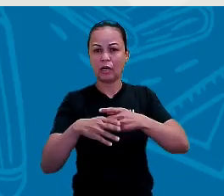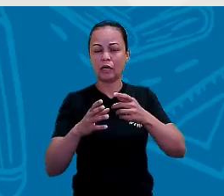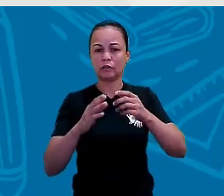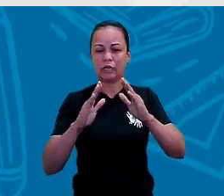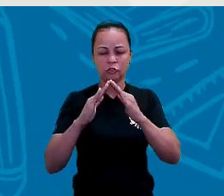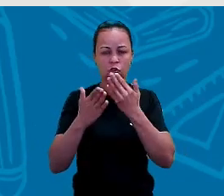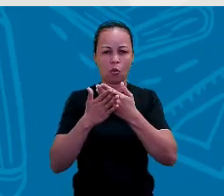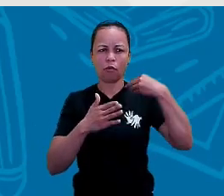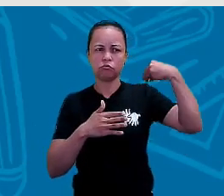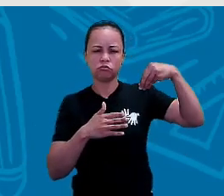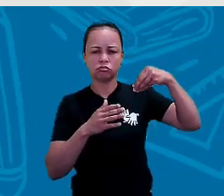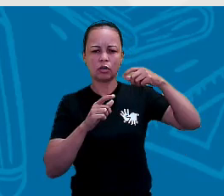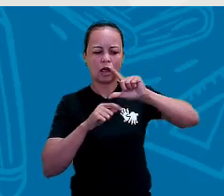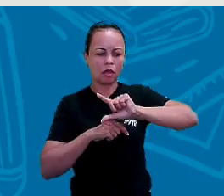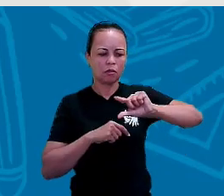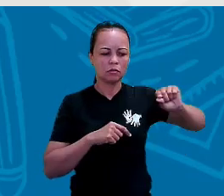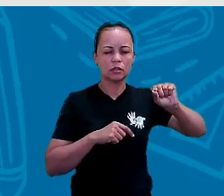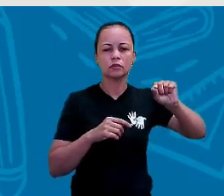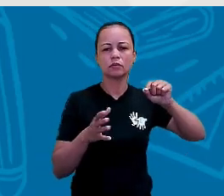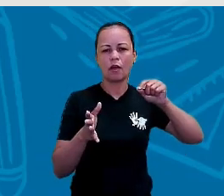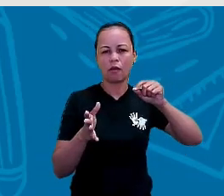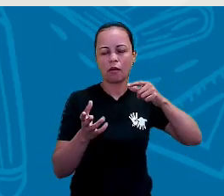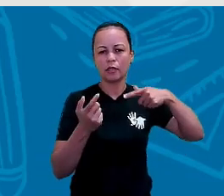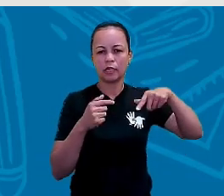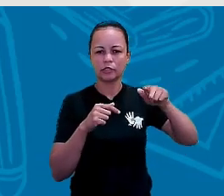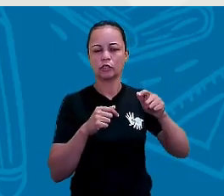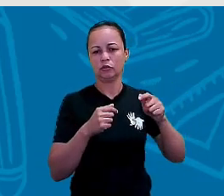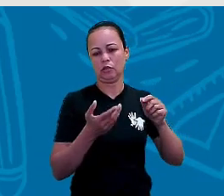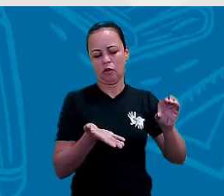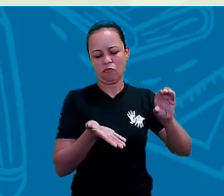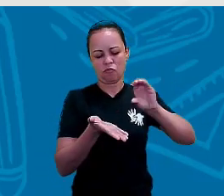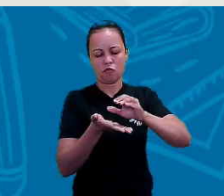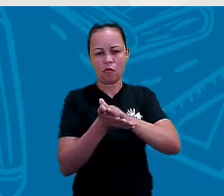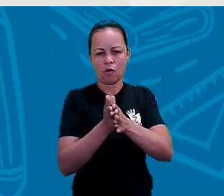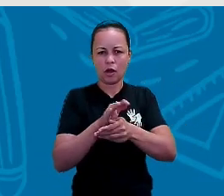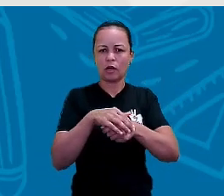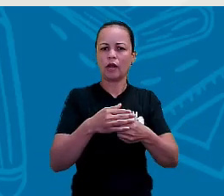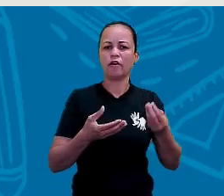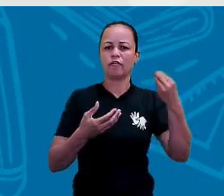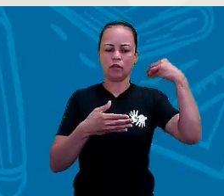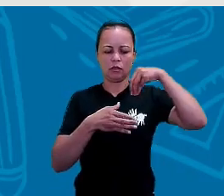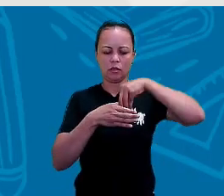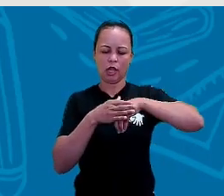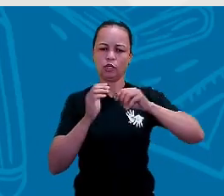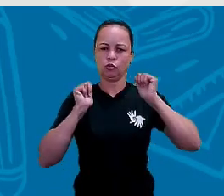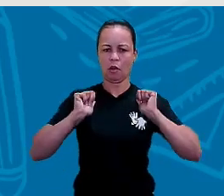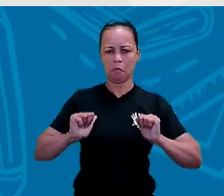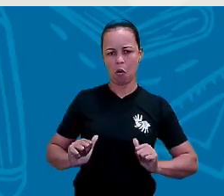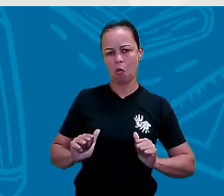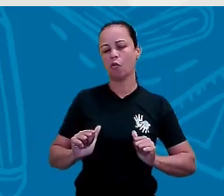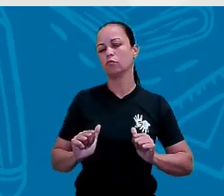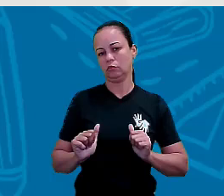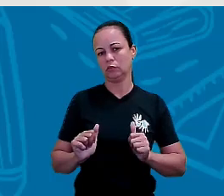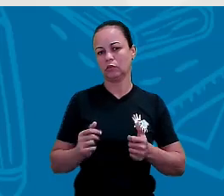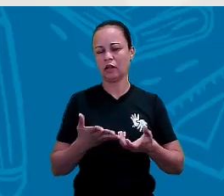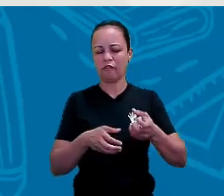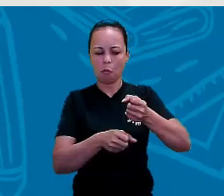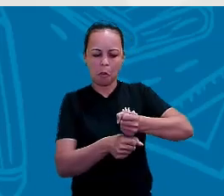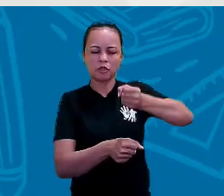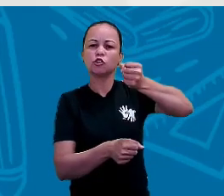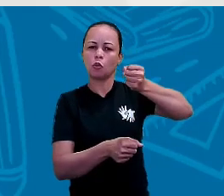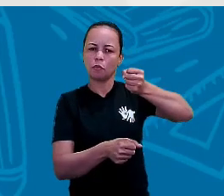leva lá o chapeuzinho na bolsa, dentro da bolsa, para depois, quando estiver saindo da escola, utilizar, né? Leva uma sombrinha, se for necessário,